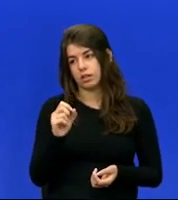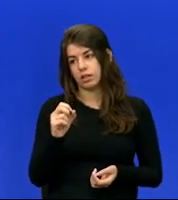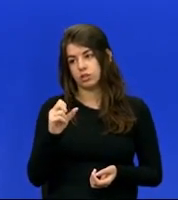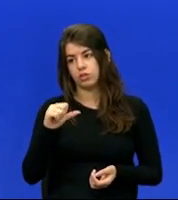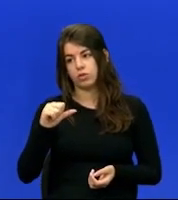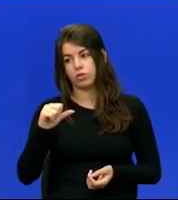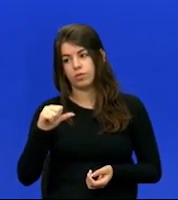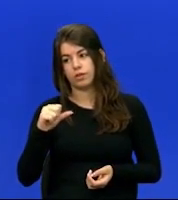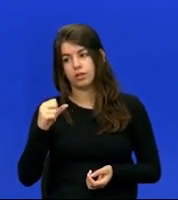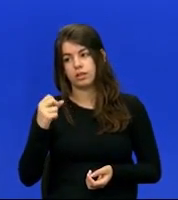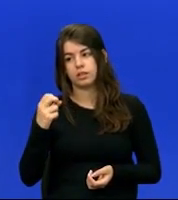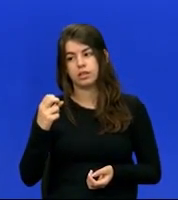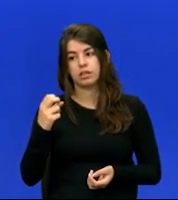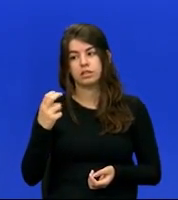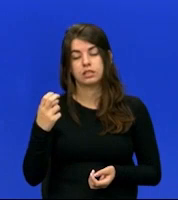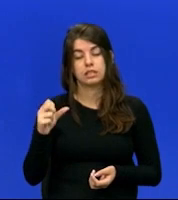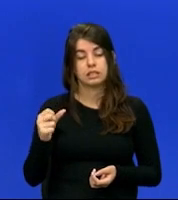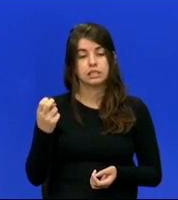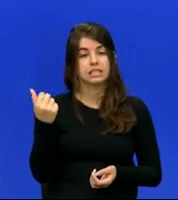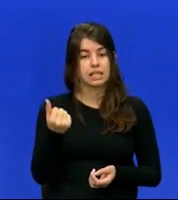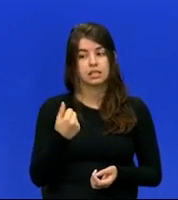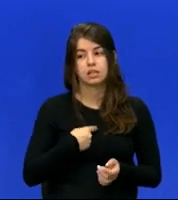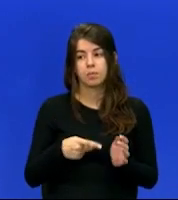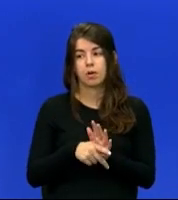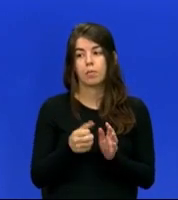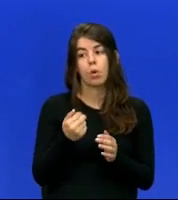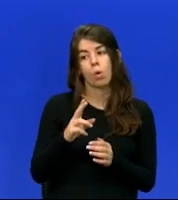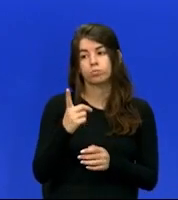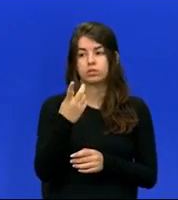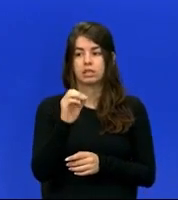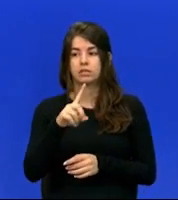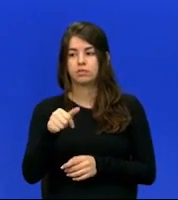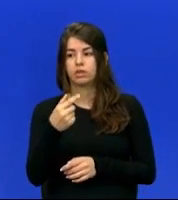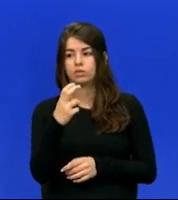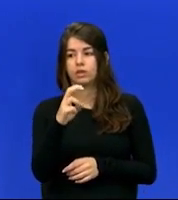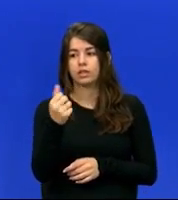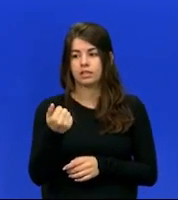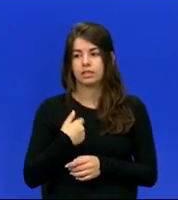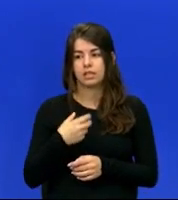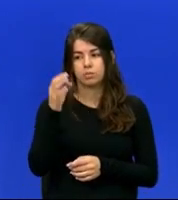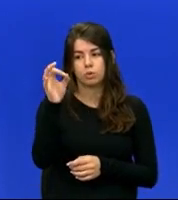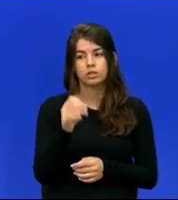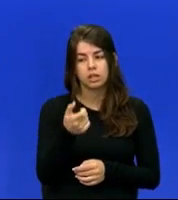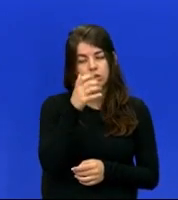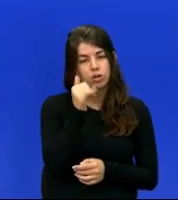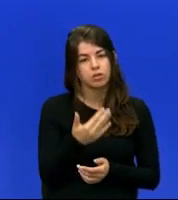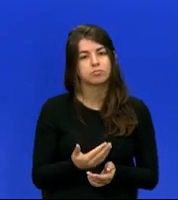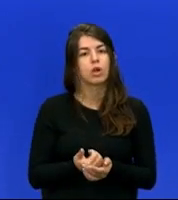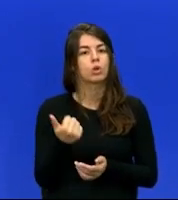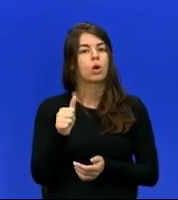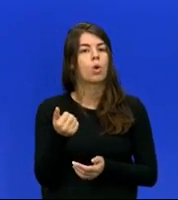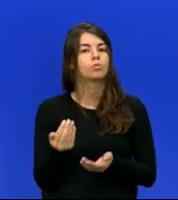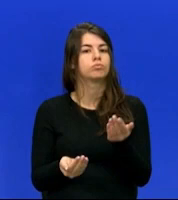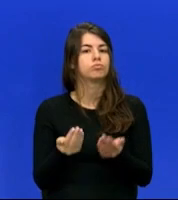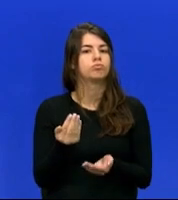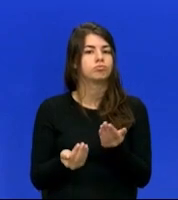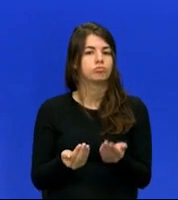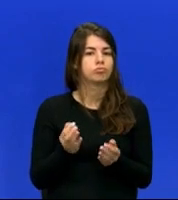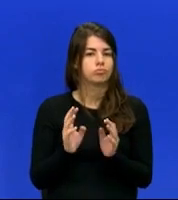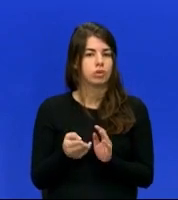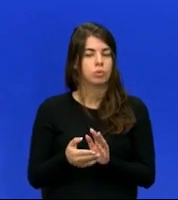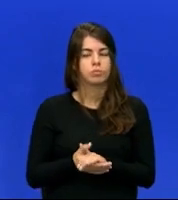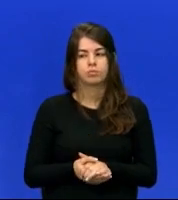ou 10,56%, é a produção mensal inferior a 11.000 toneladas,